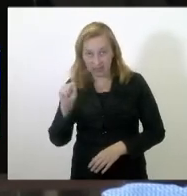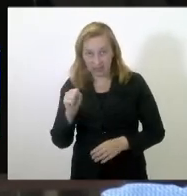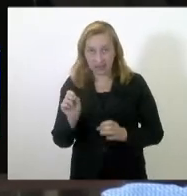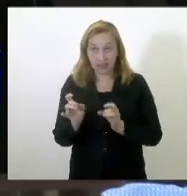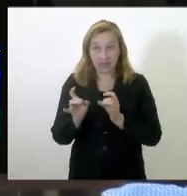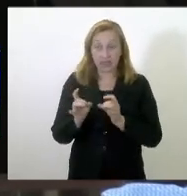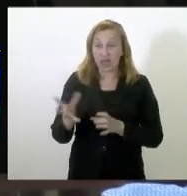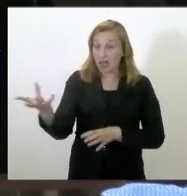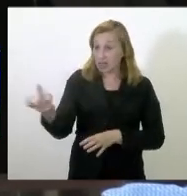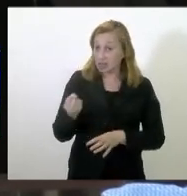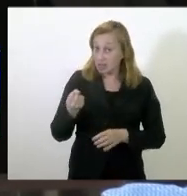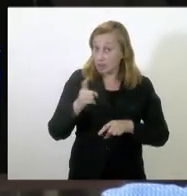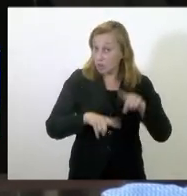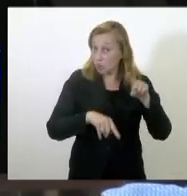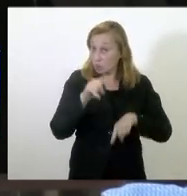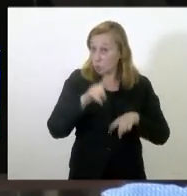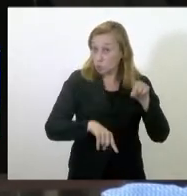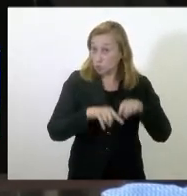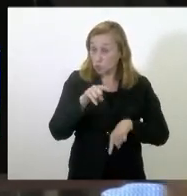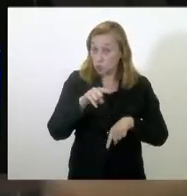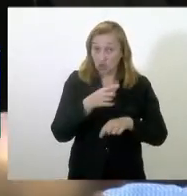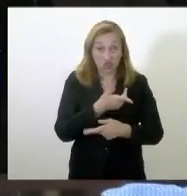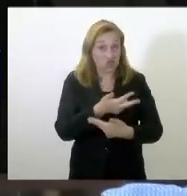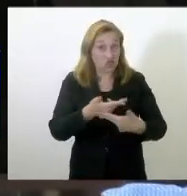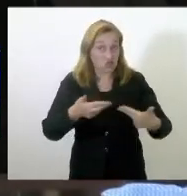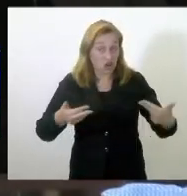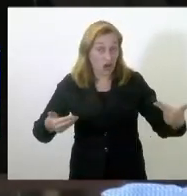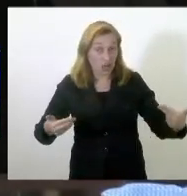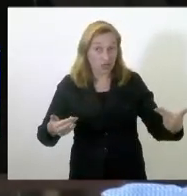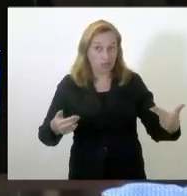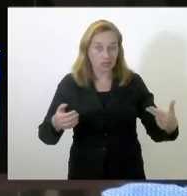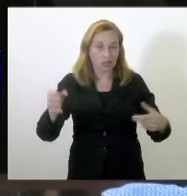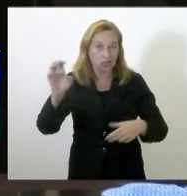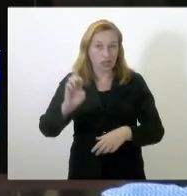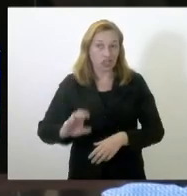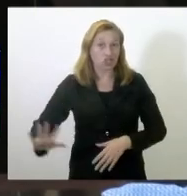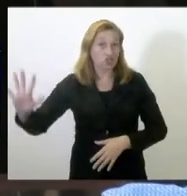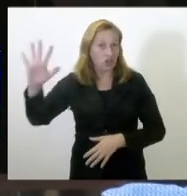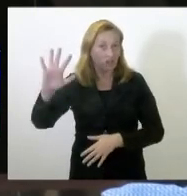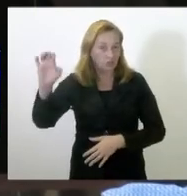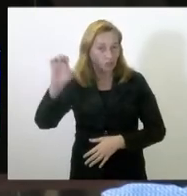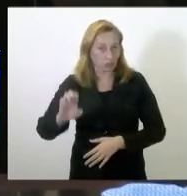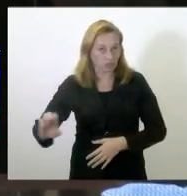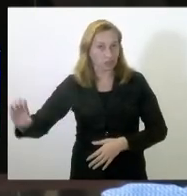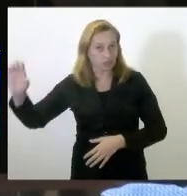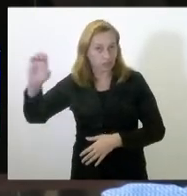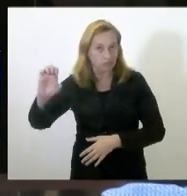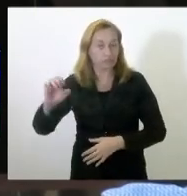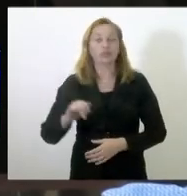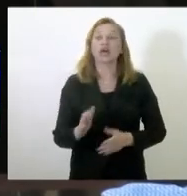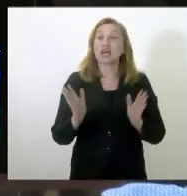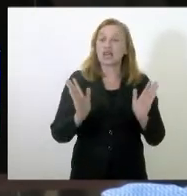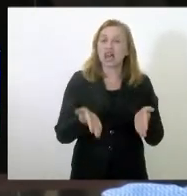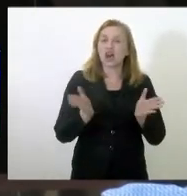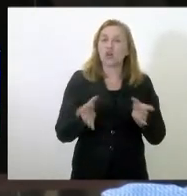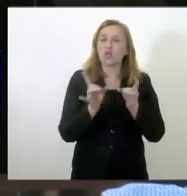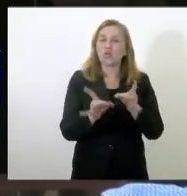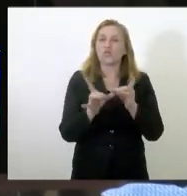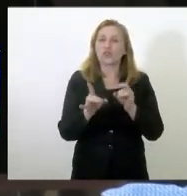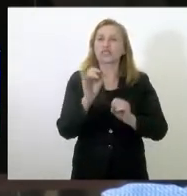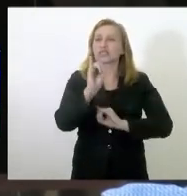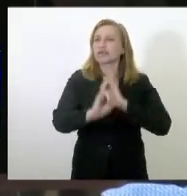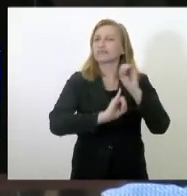recebe produtos dos mais diversos estados. E agora, com as vendas na